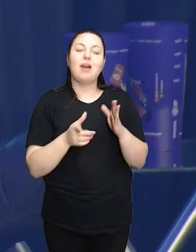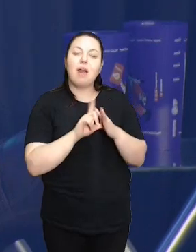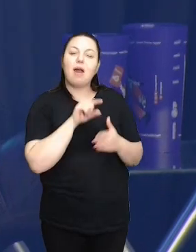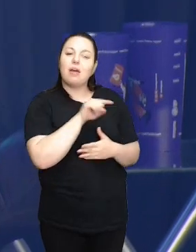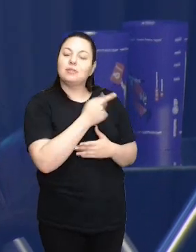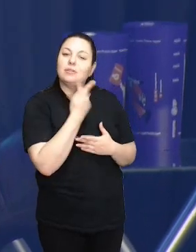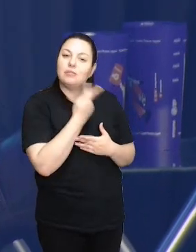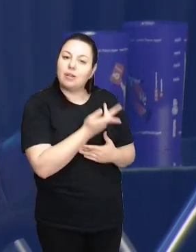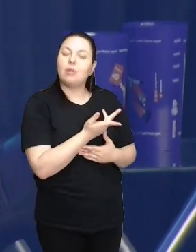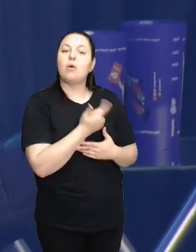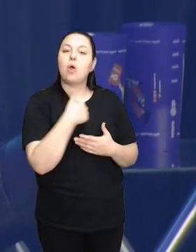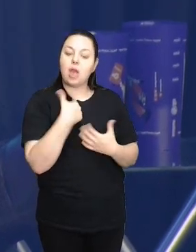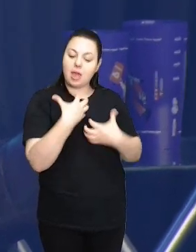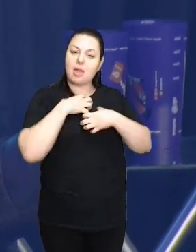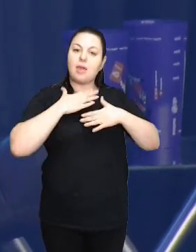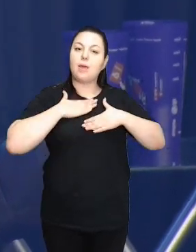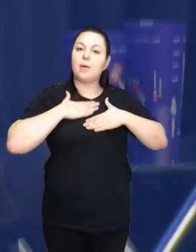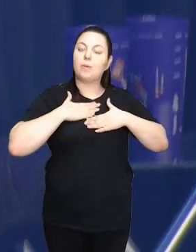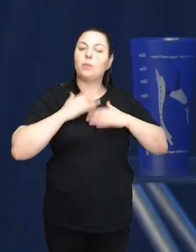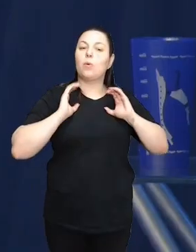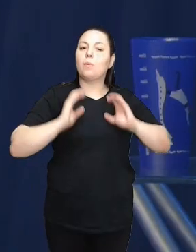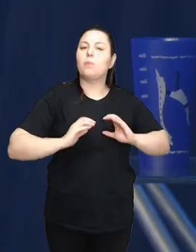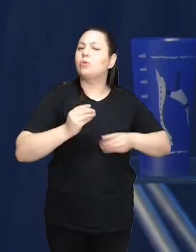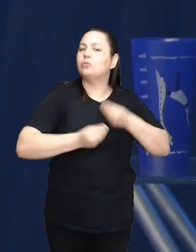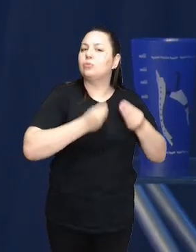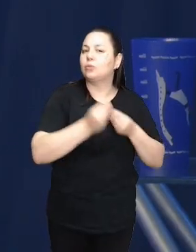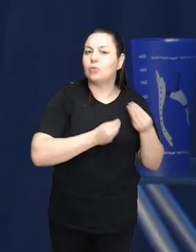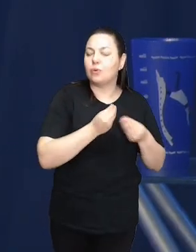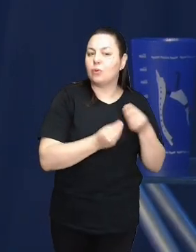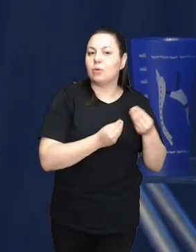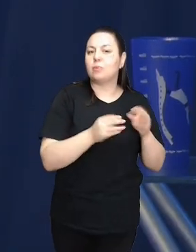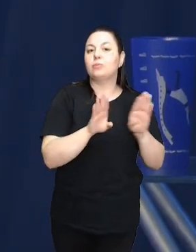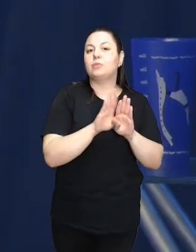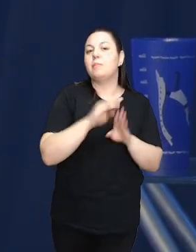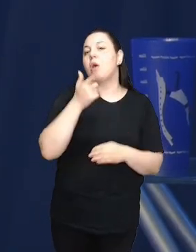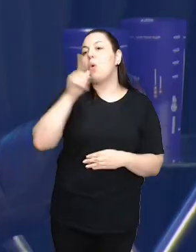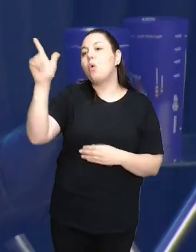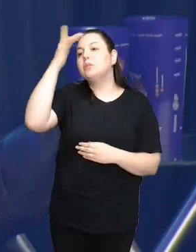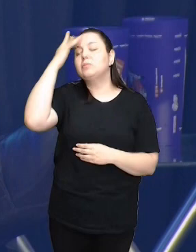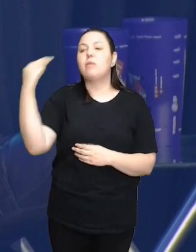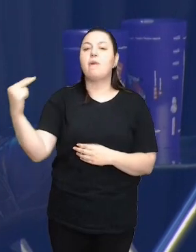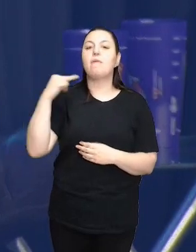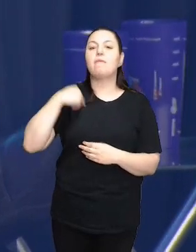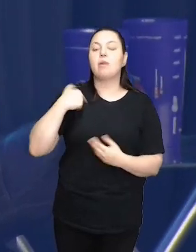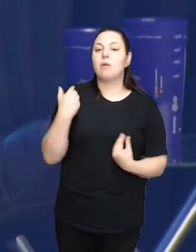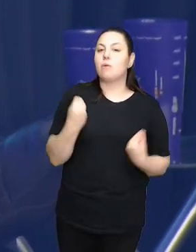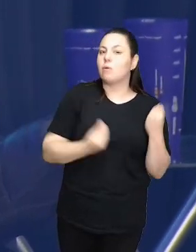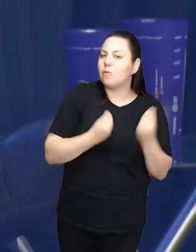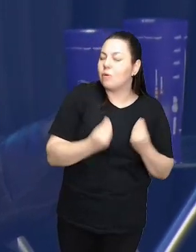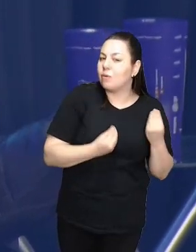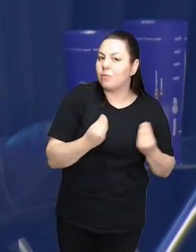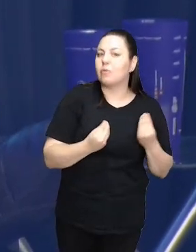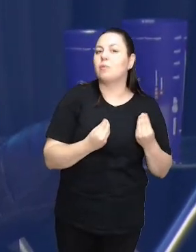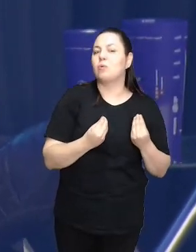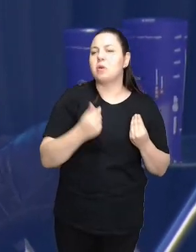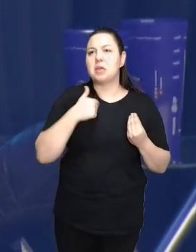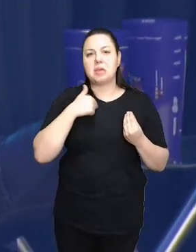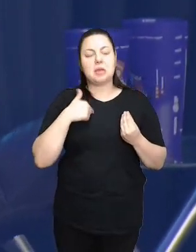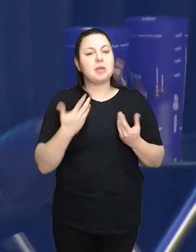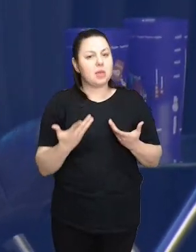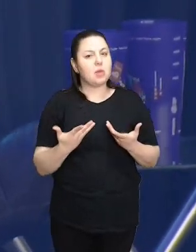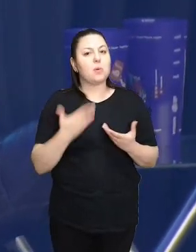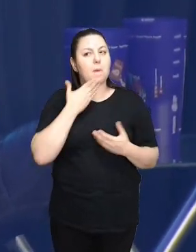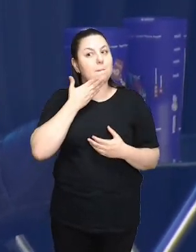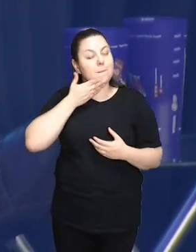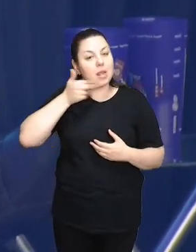estou me comportando, né? Qual é a visão também que as outras pessoas têm de mim? Será que eu estou realmente entregando aquilo que é melhor